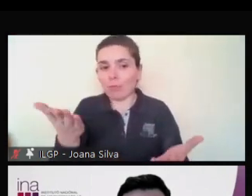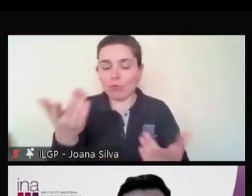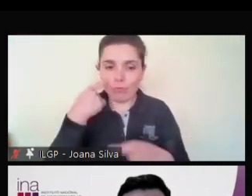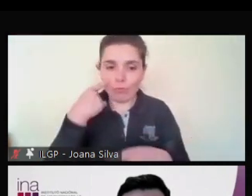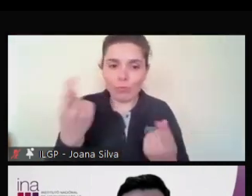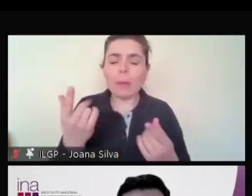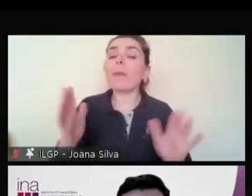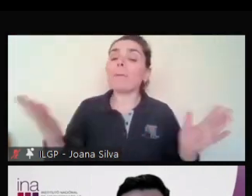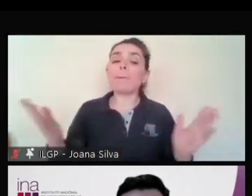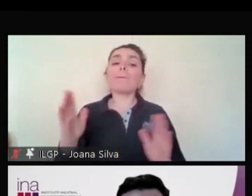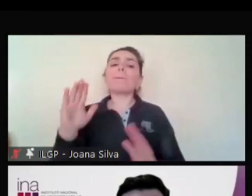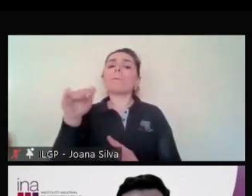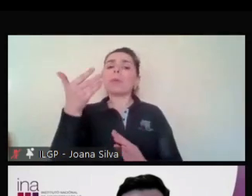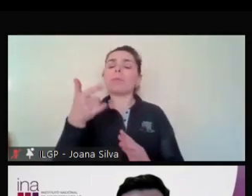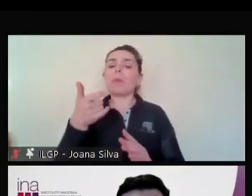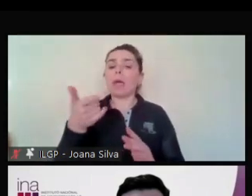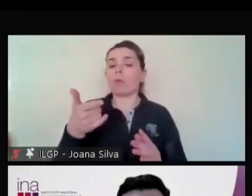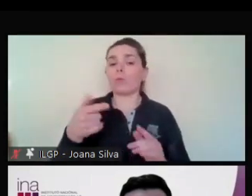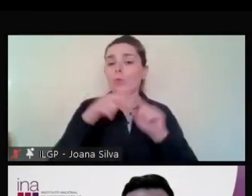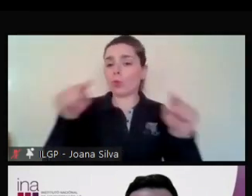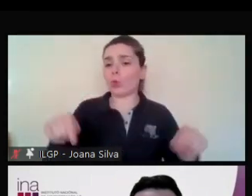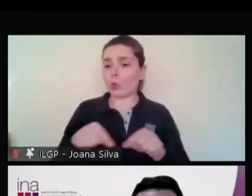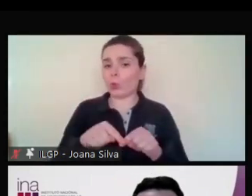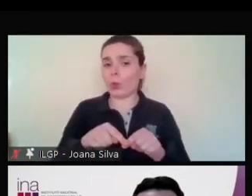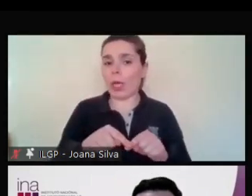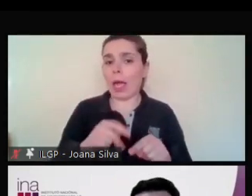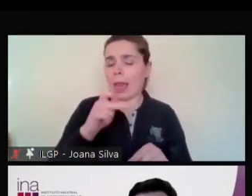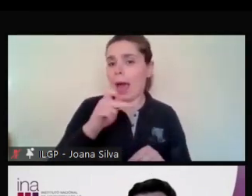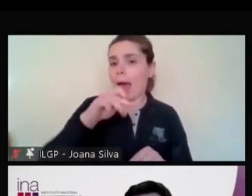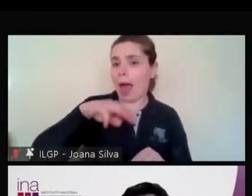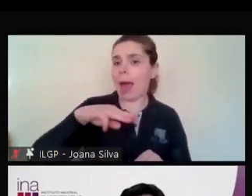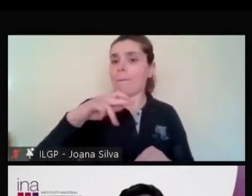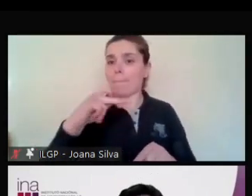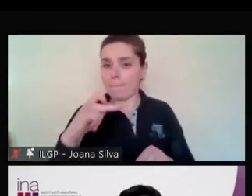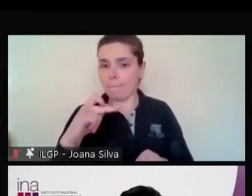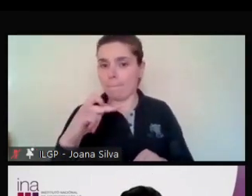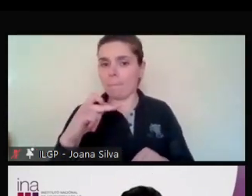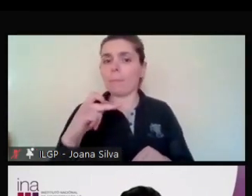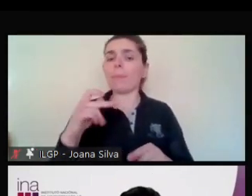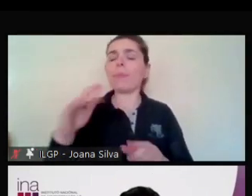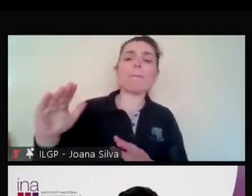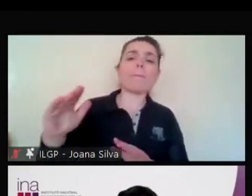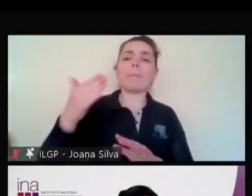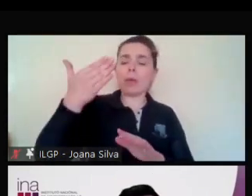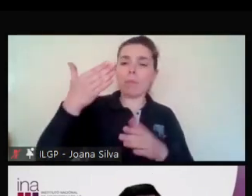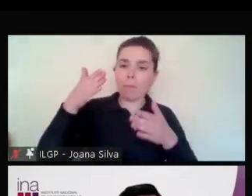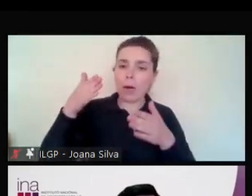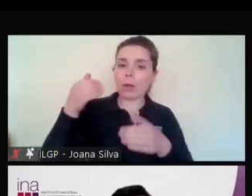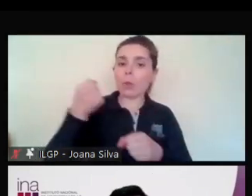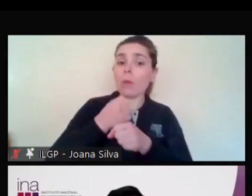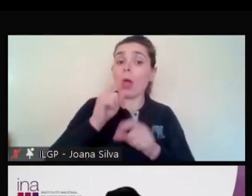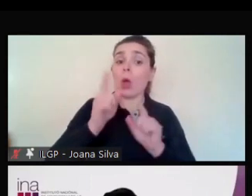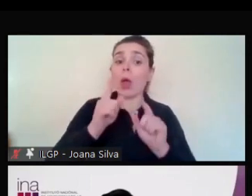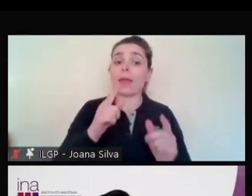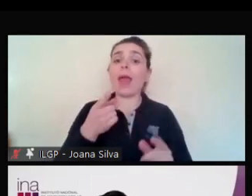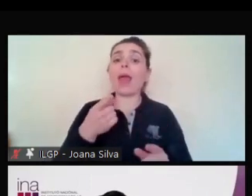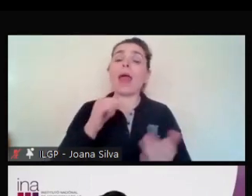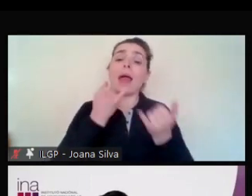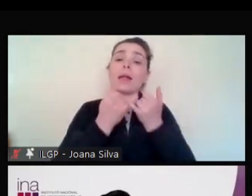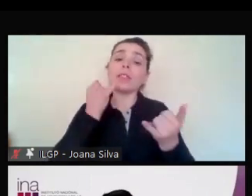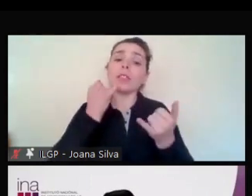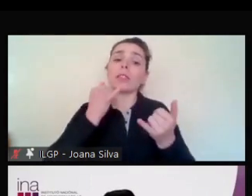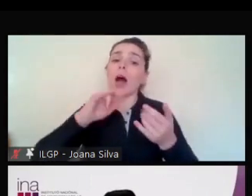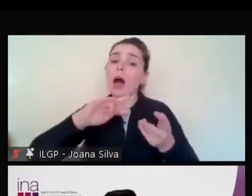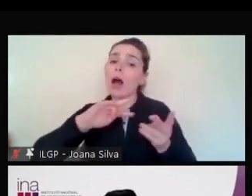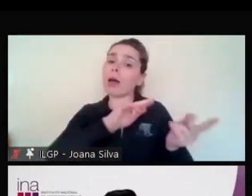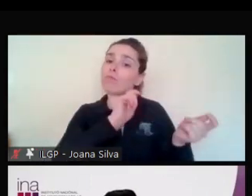como sabem, nós na agência, um dos principais pontos de atividade é a transformação digital. E, portanto, naturalmente